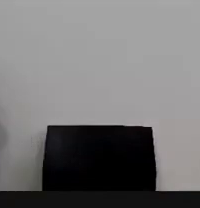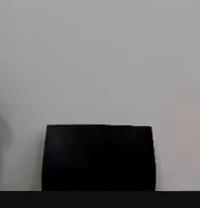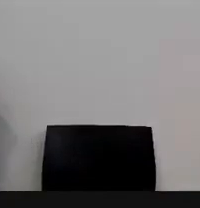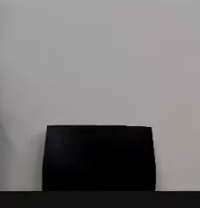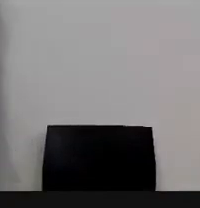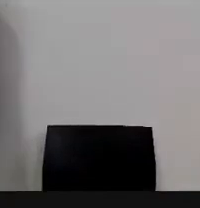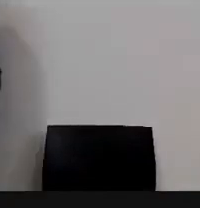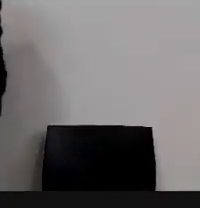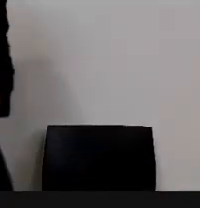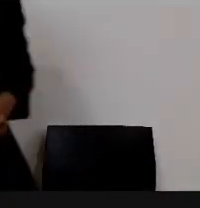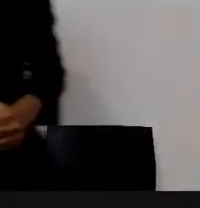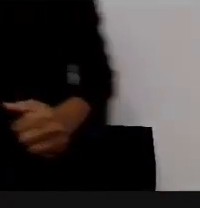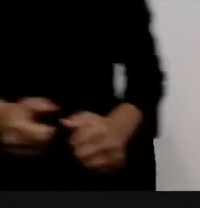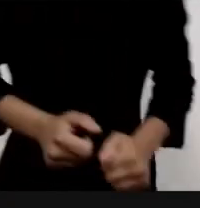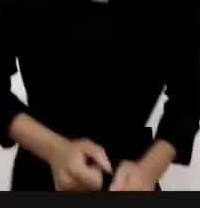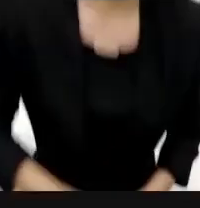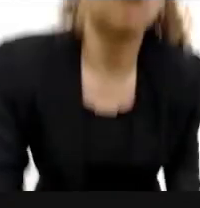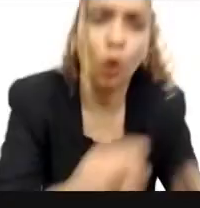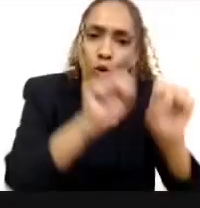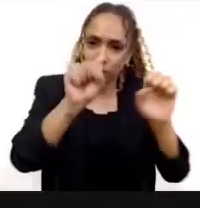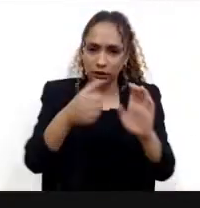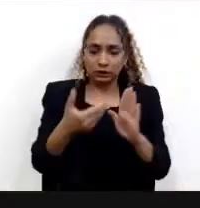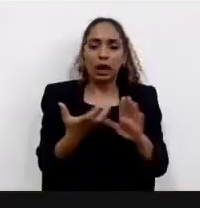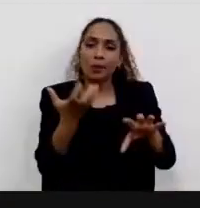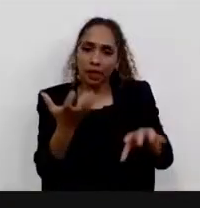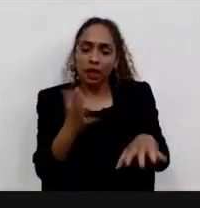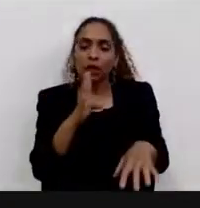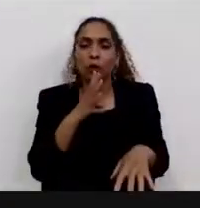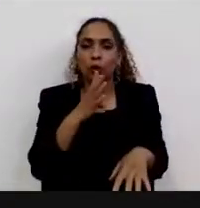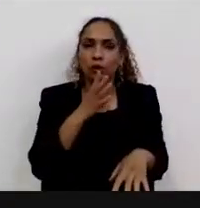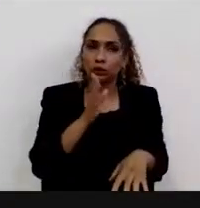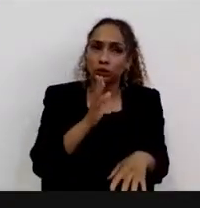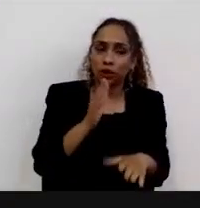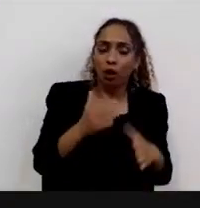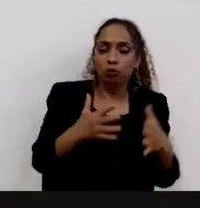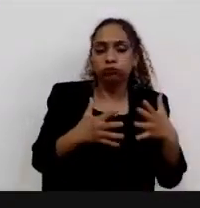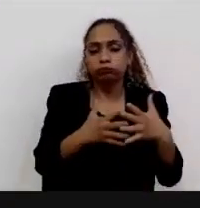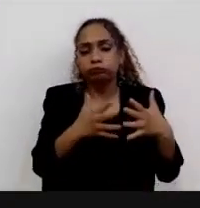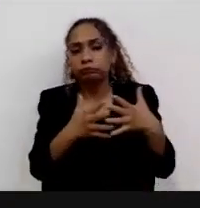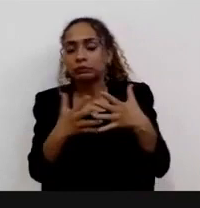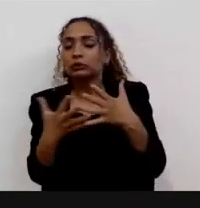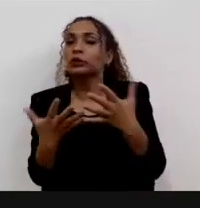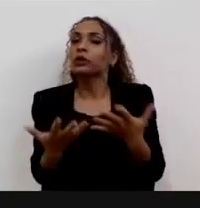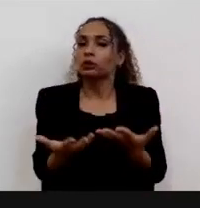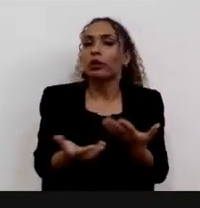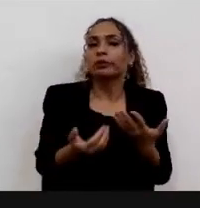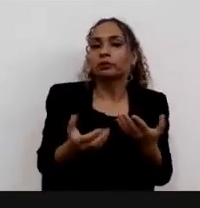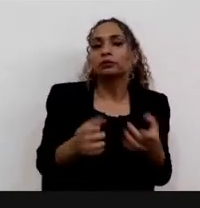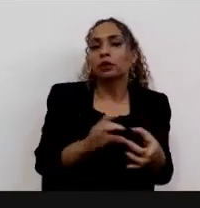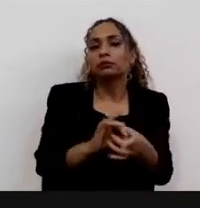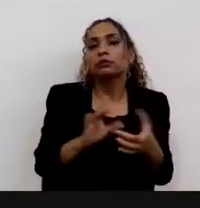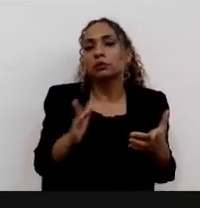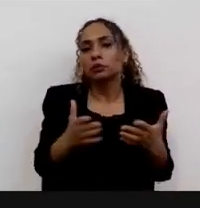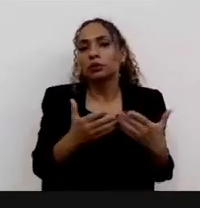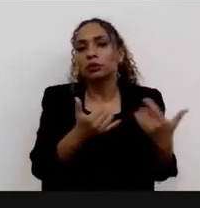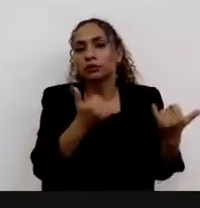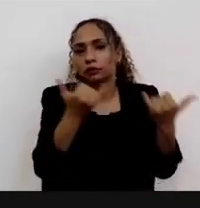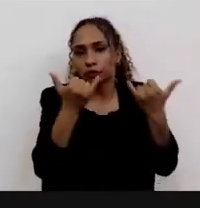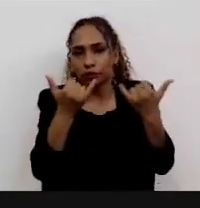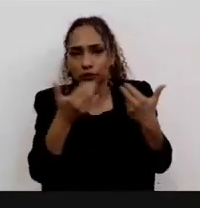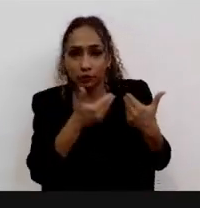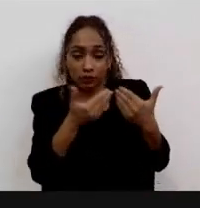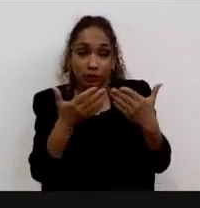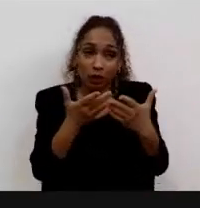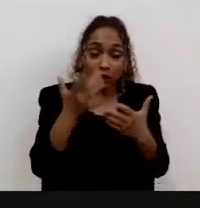temas, e com o TCAD. Então, isso já é um dificultador. O TCAD, inclusive, está disponível em dados abertos agora. Não